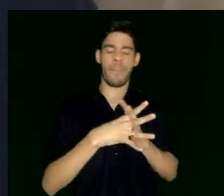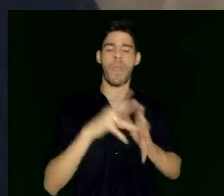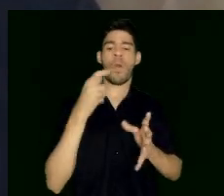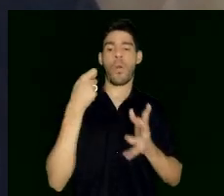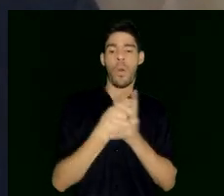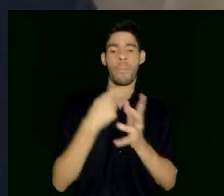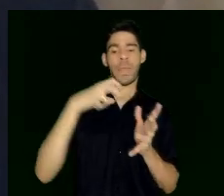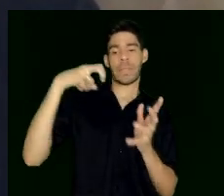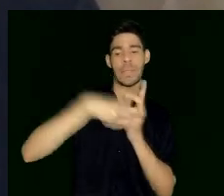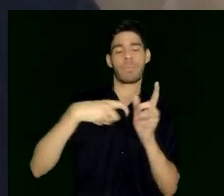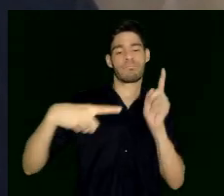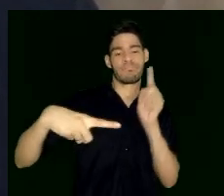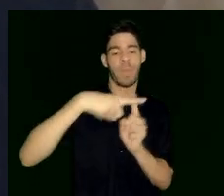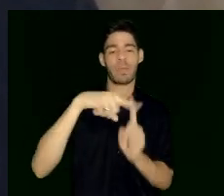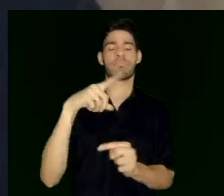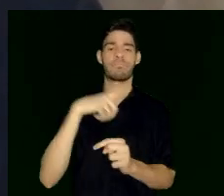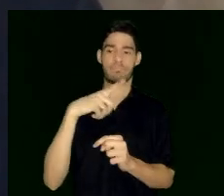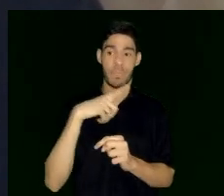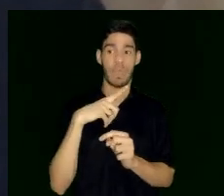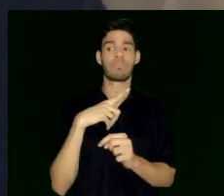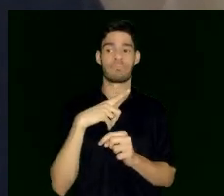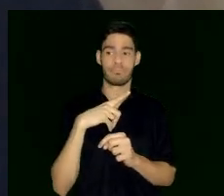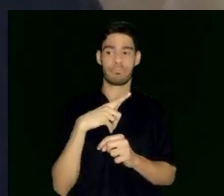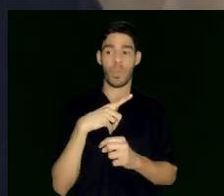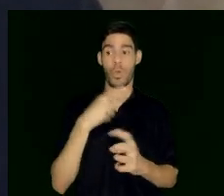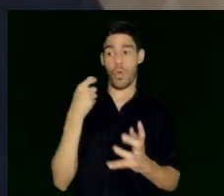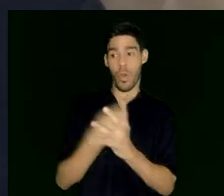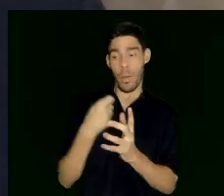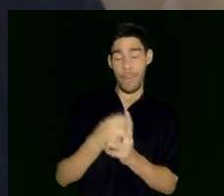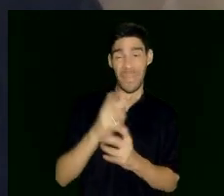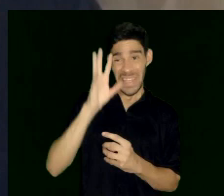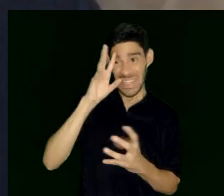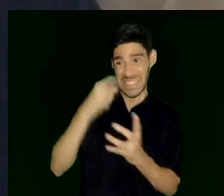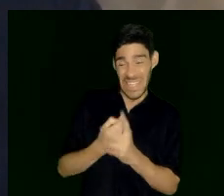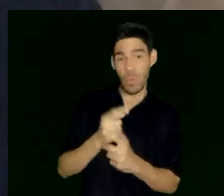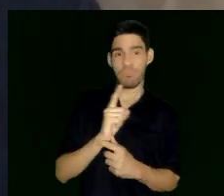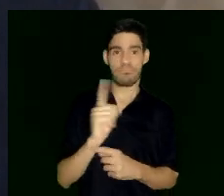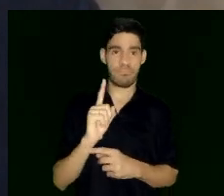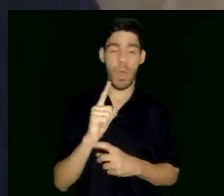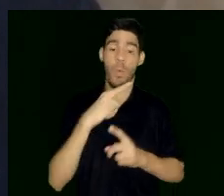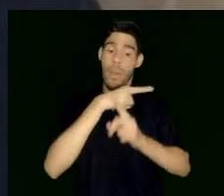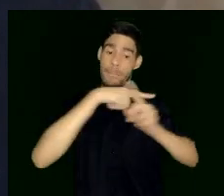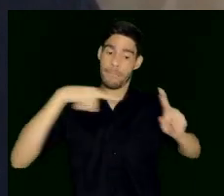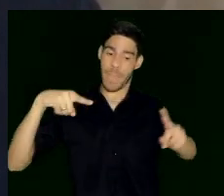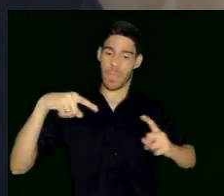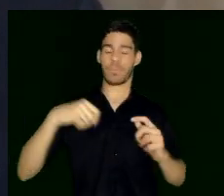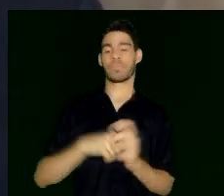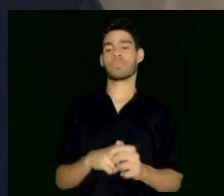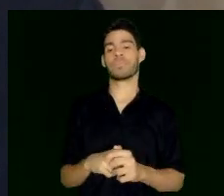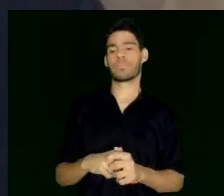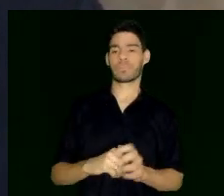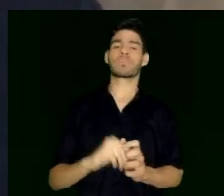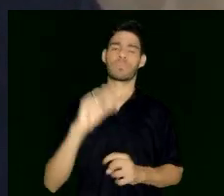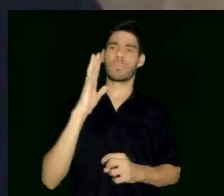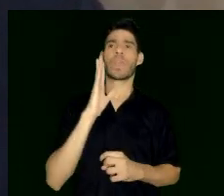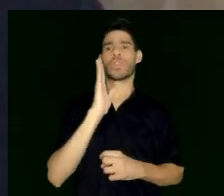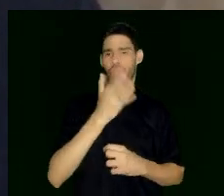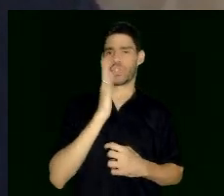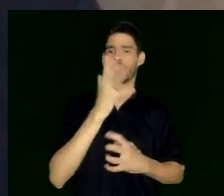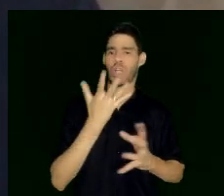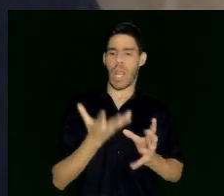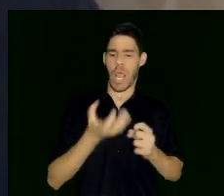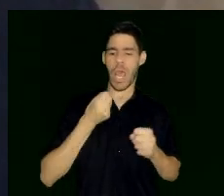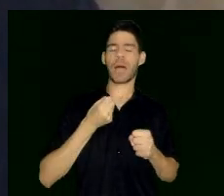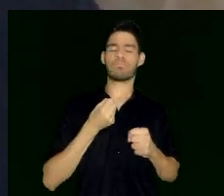às obrigações processuais penais positivas, que, atenção, não são obrigações de resultado, são obrigações de meio. E isto já foi de